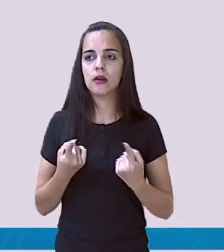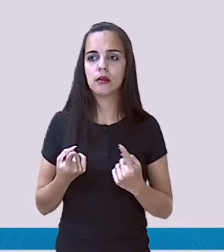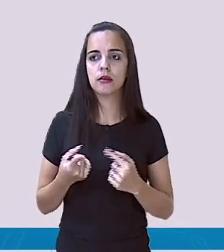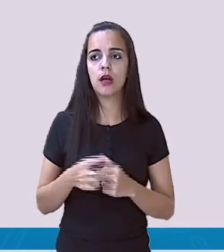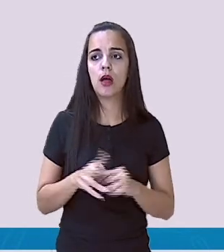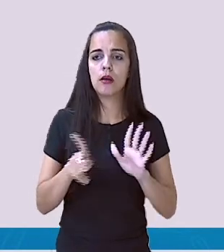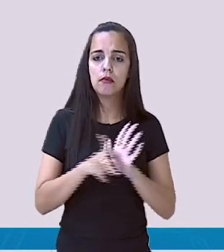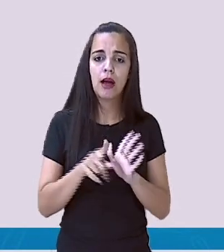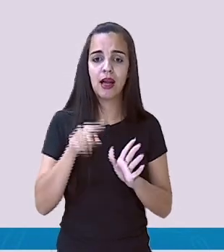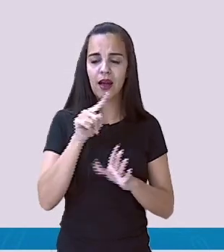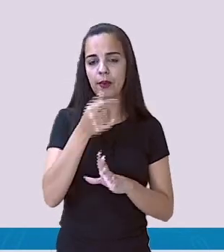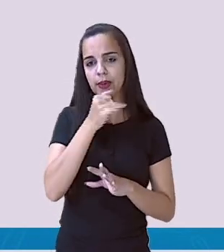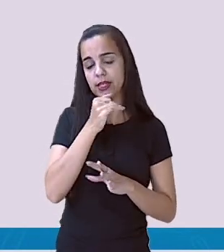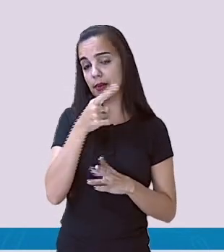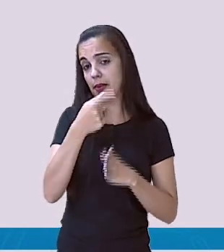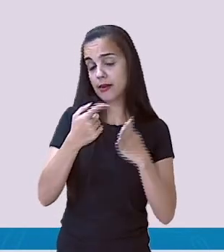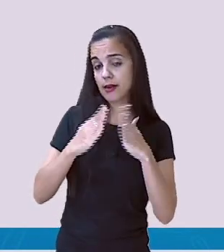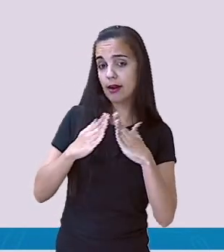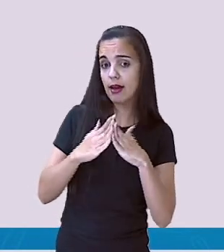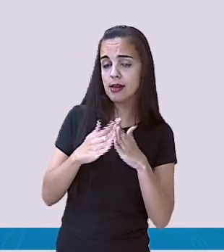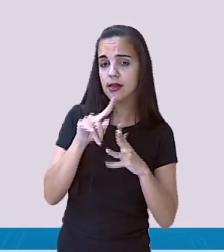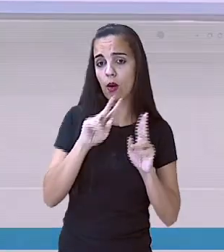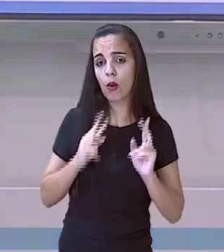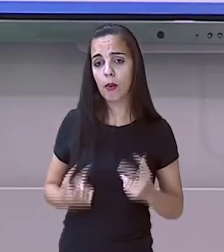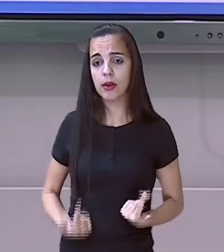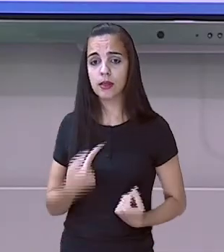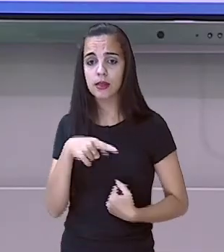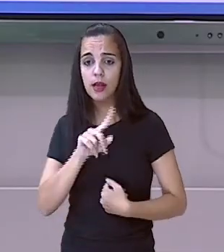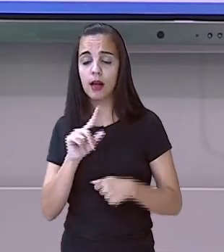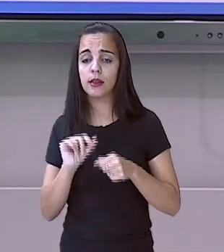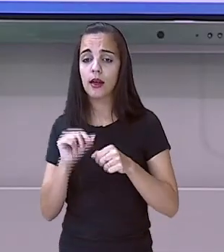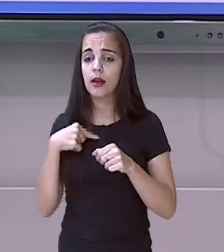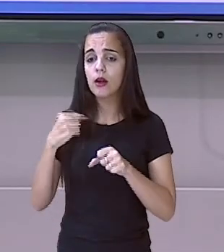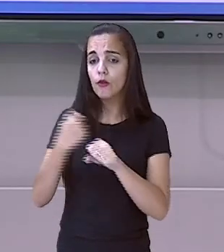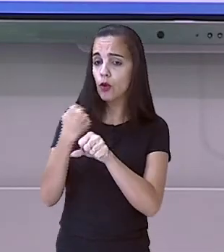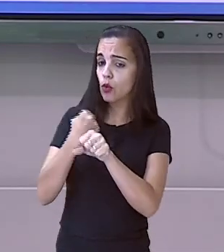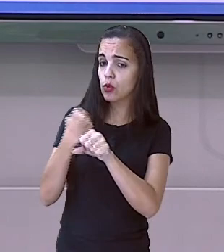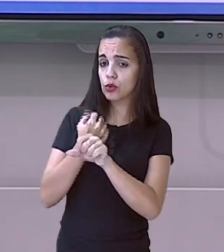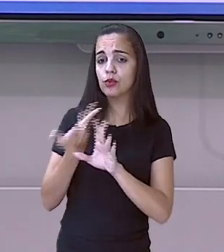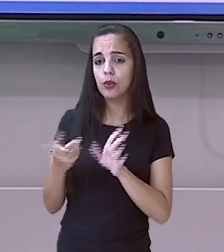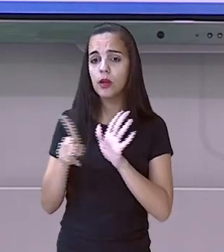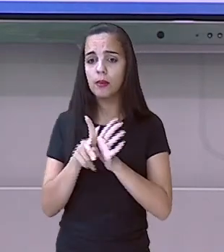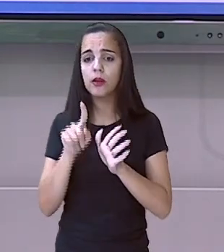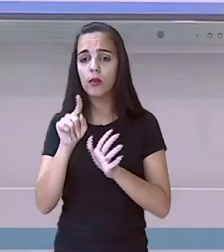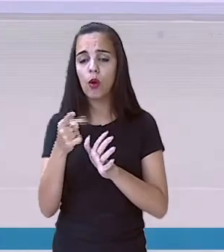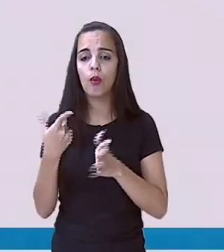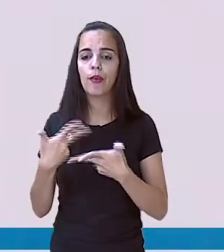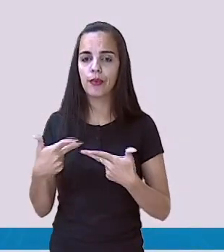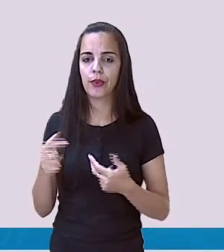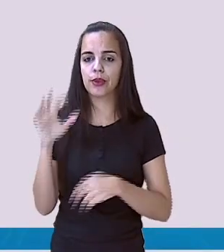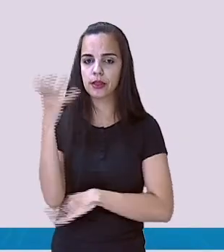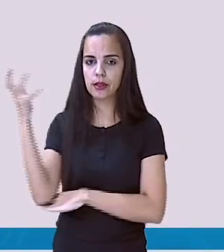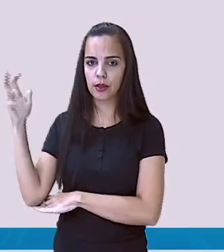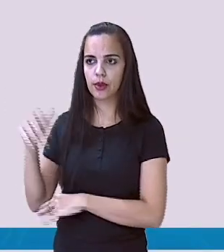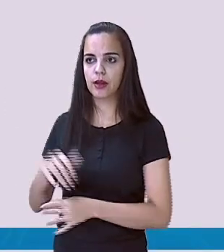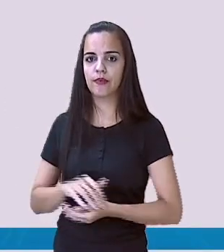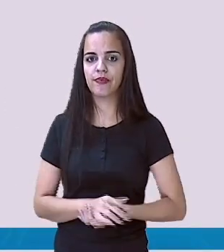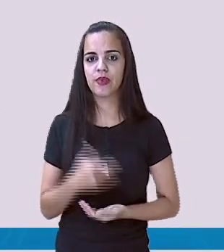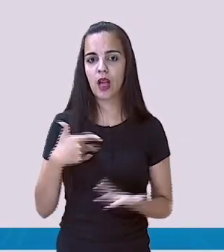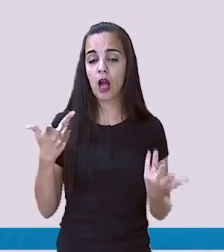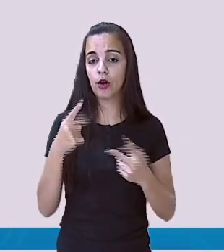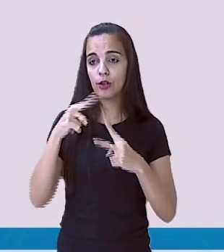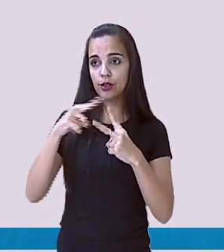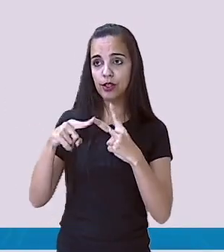foi transformada. Então ela não é mais uma paisagem só natural. A gente tem também, olha lá, duas